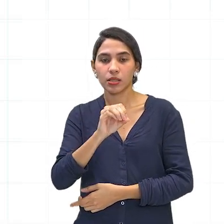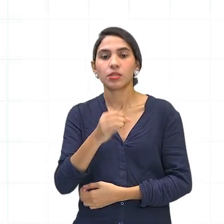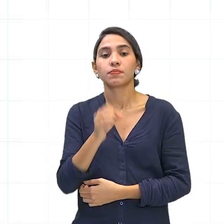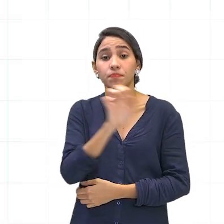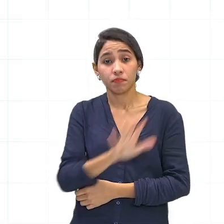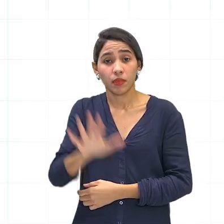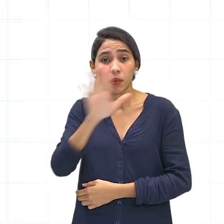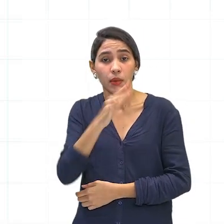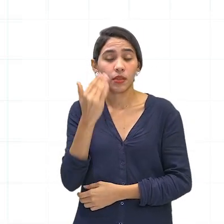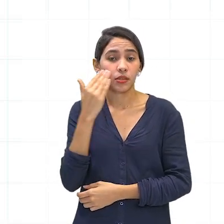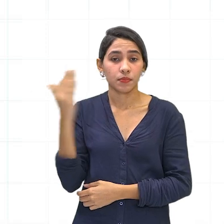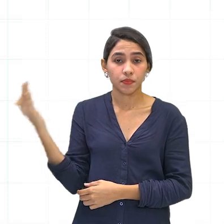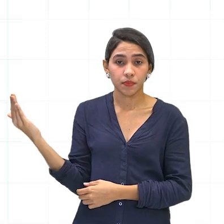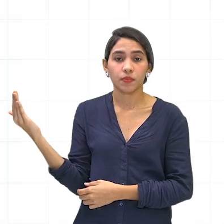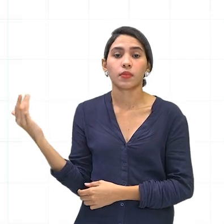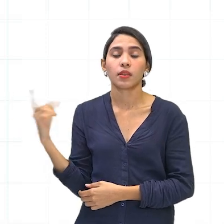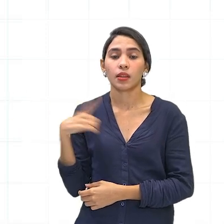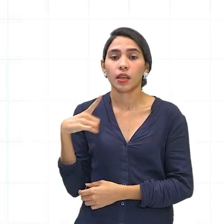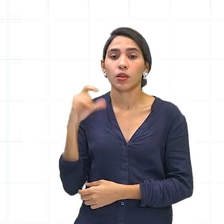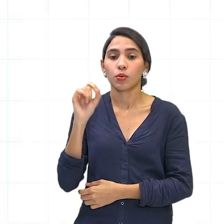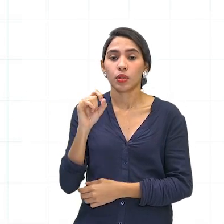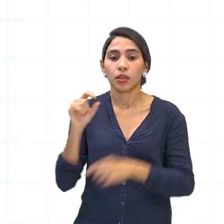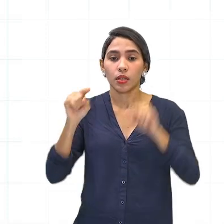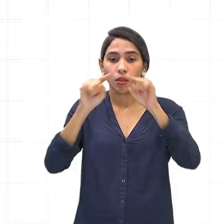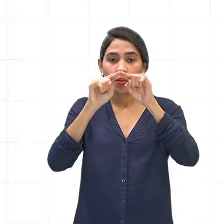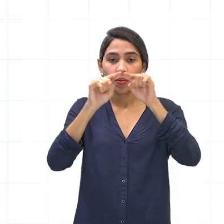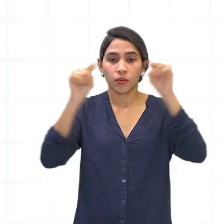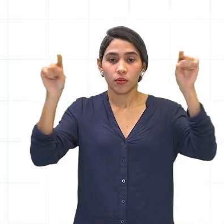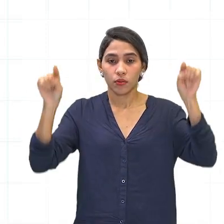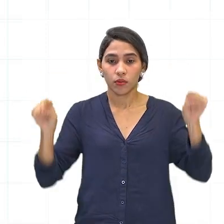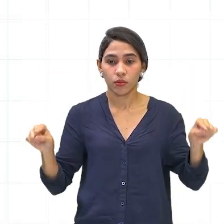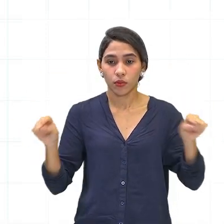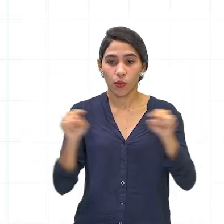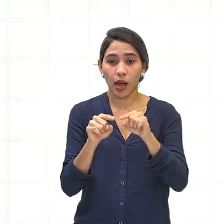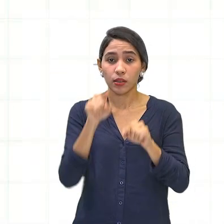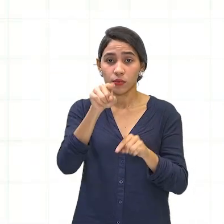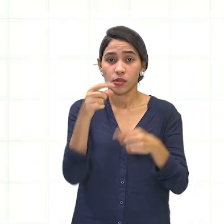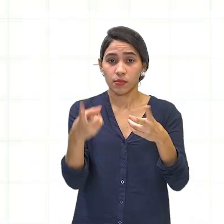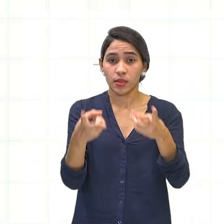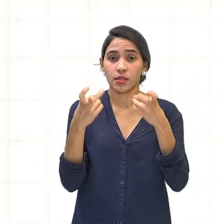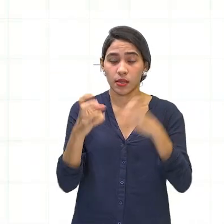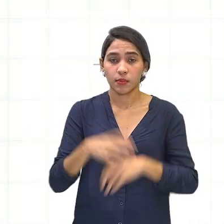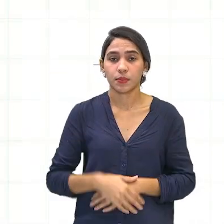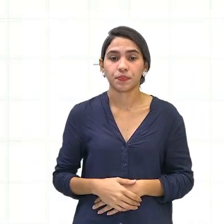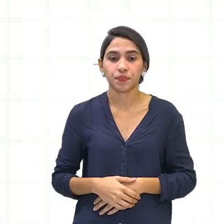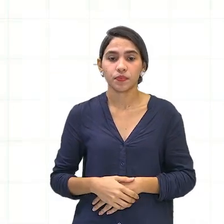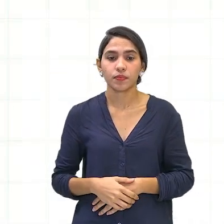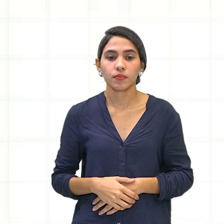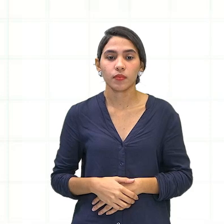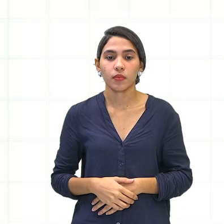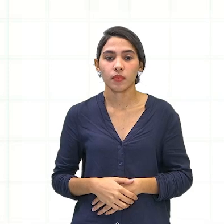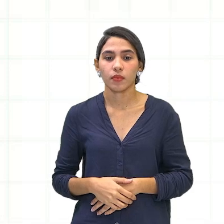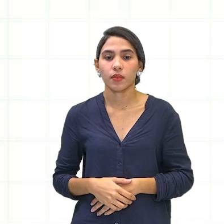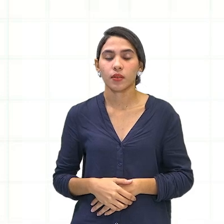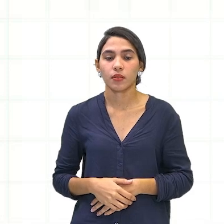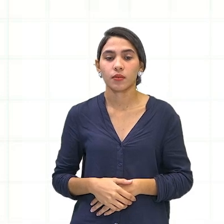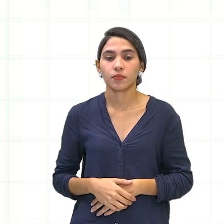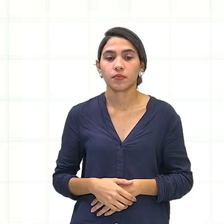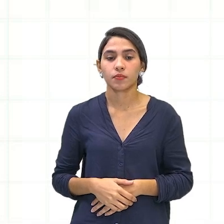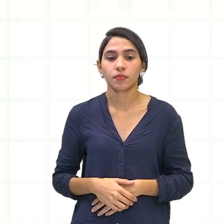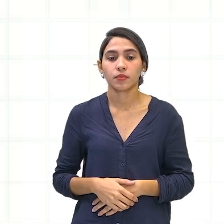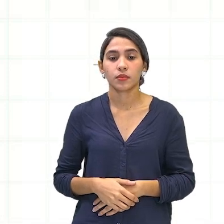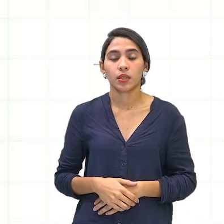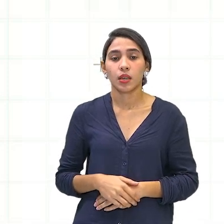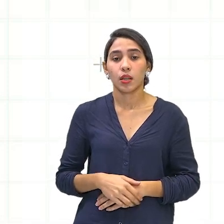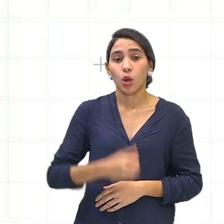nossa imagem, nós temos aí esse quadro, onde a gente pode observar ali o seguinte, né? Você tem aí, esse